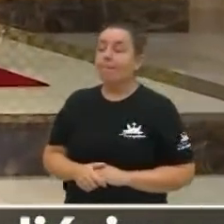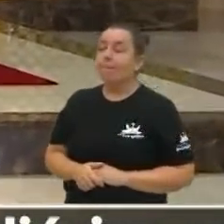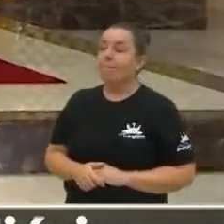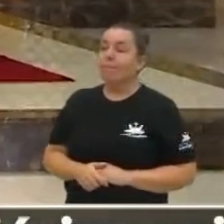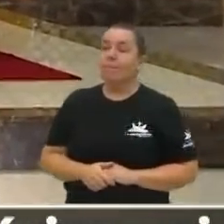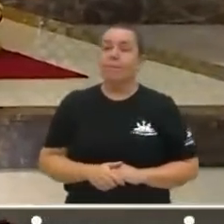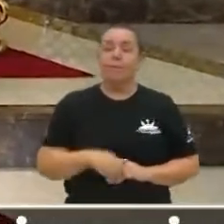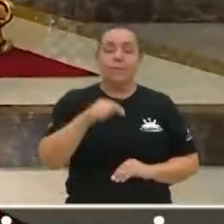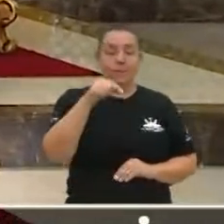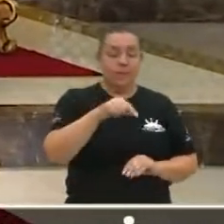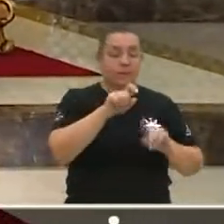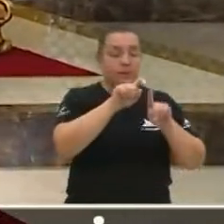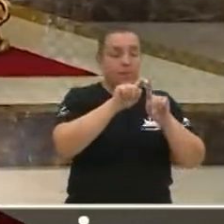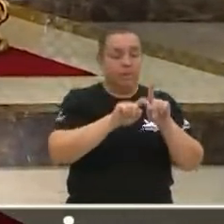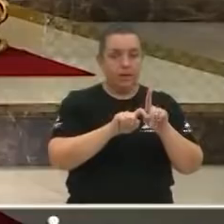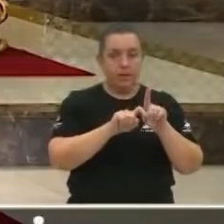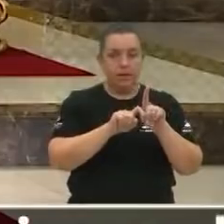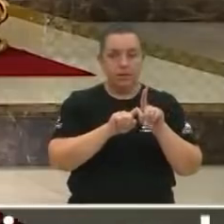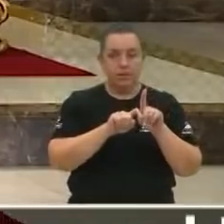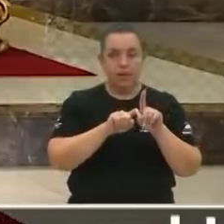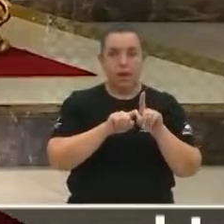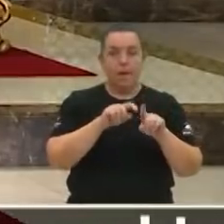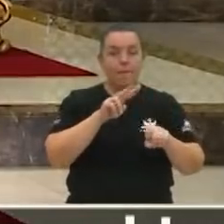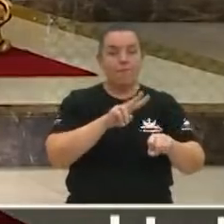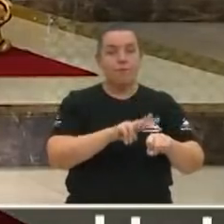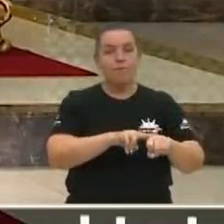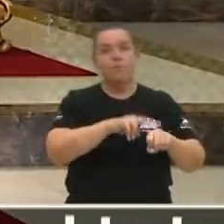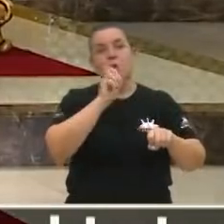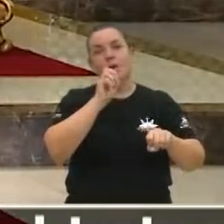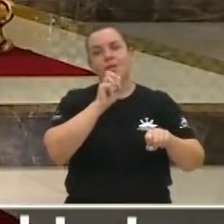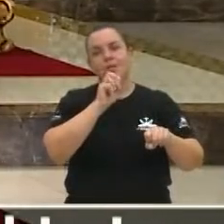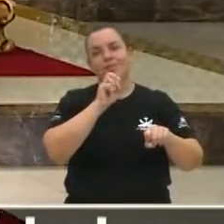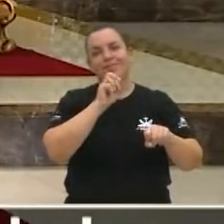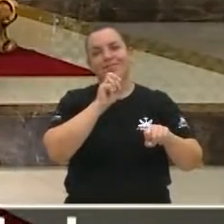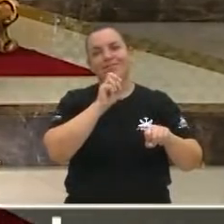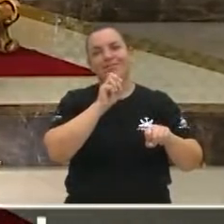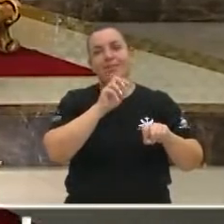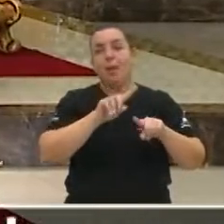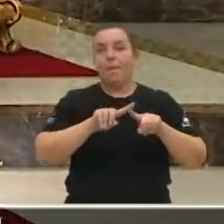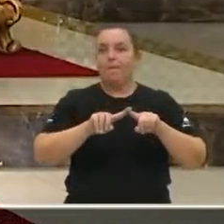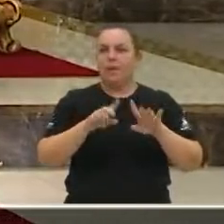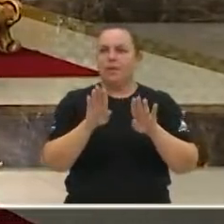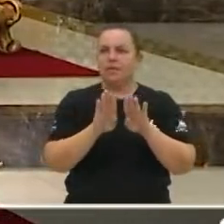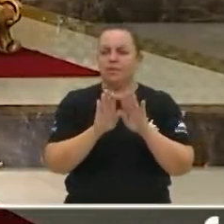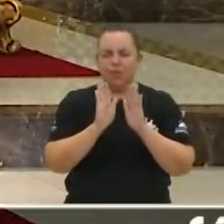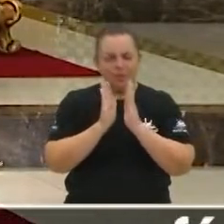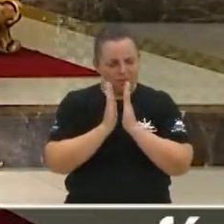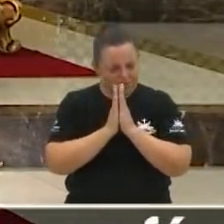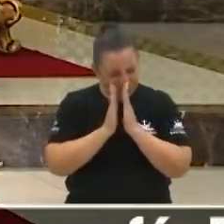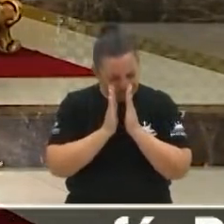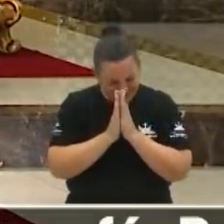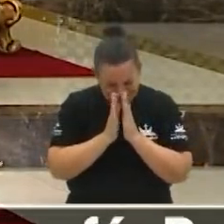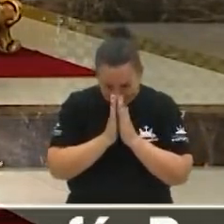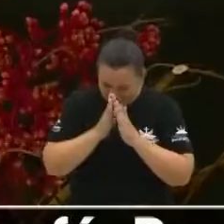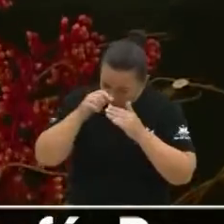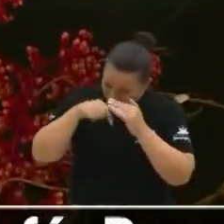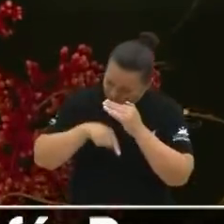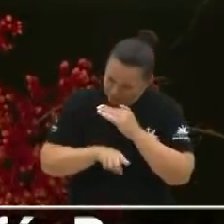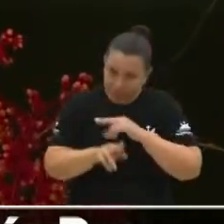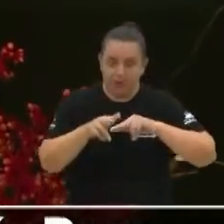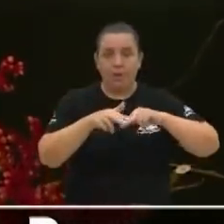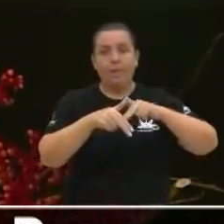Olá neste mês vocacional mas de uma oração intensa em